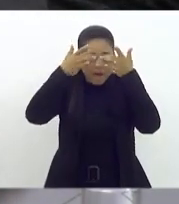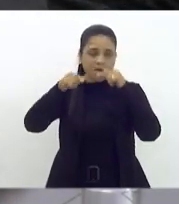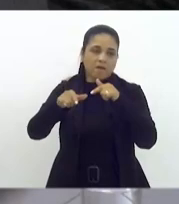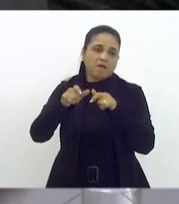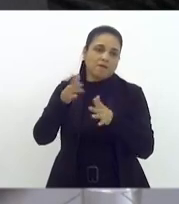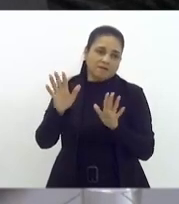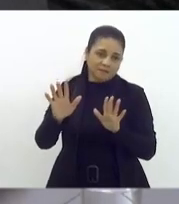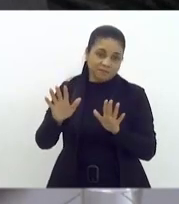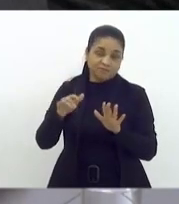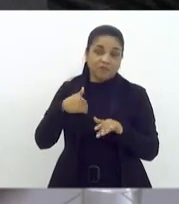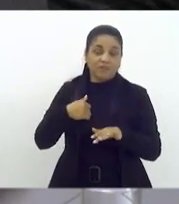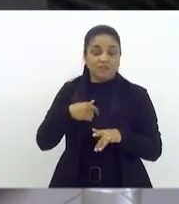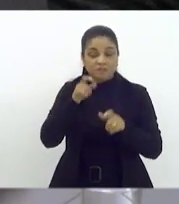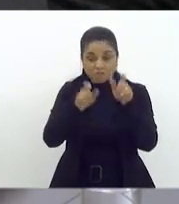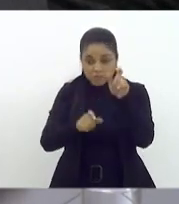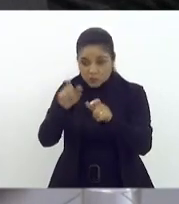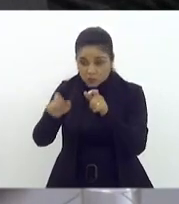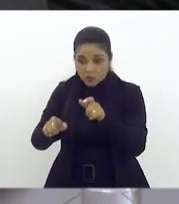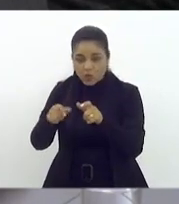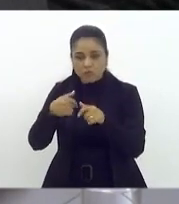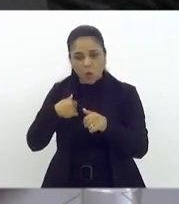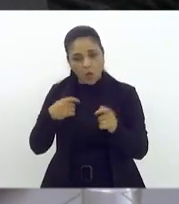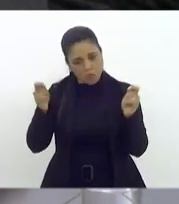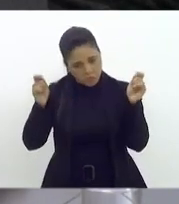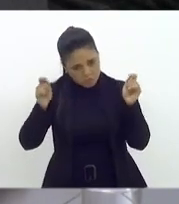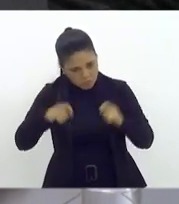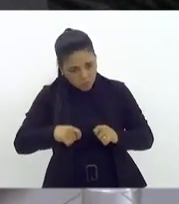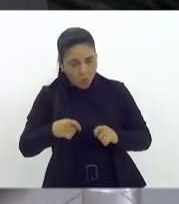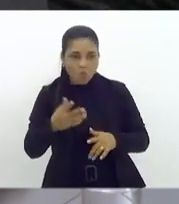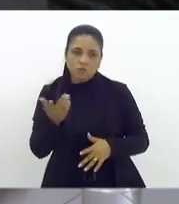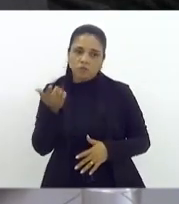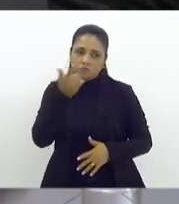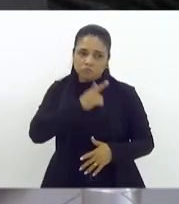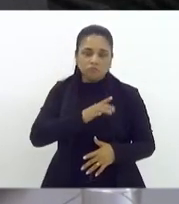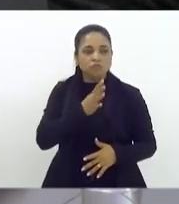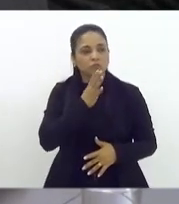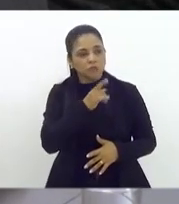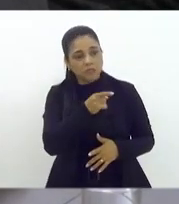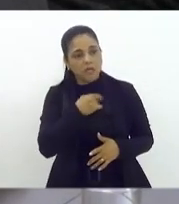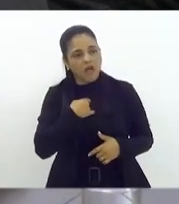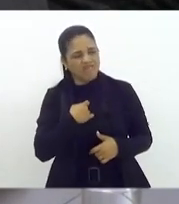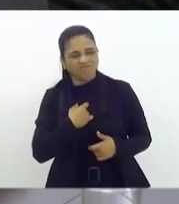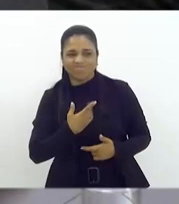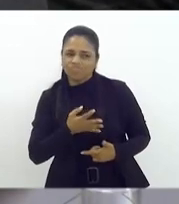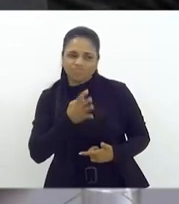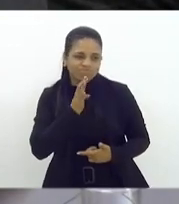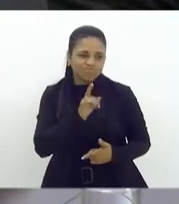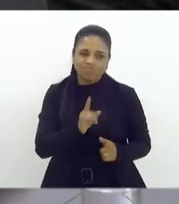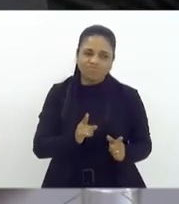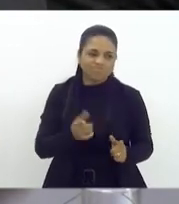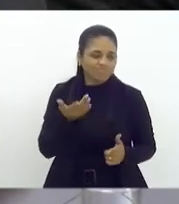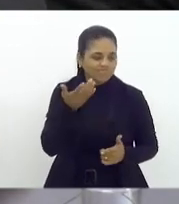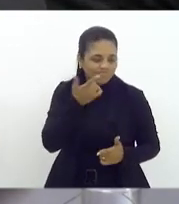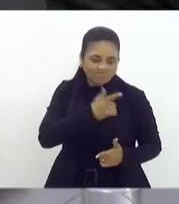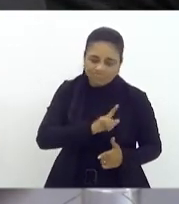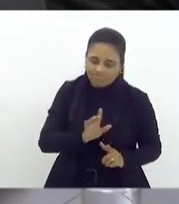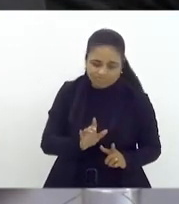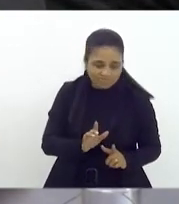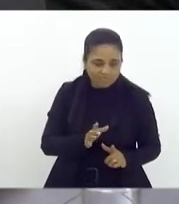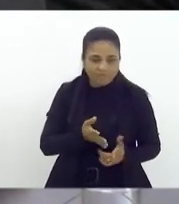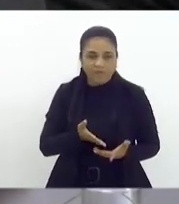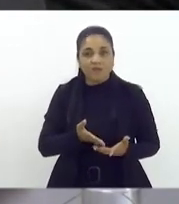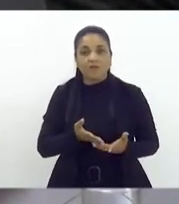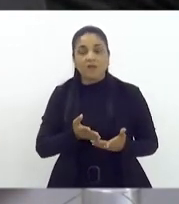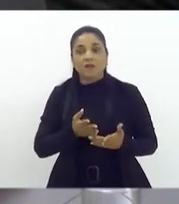que das pessoas Então acho que as pessoas têm que estar aberta não eu sou capaz de reconhecer Ah não eu não sou capaz porque se a gente for seguir a